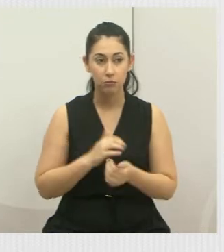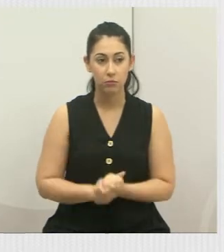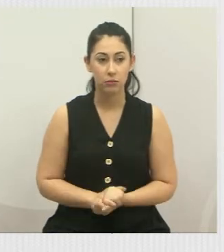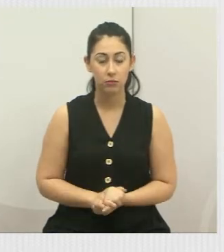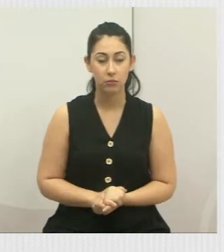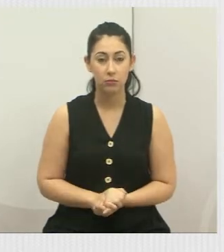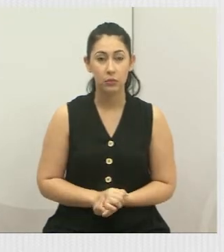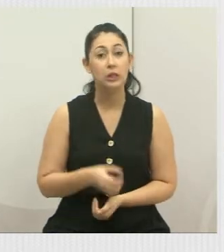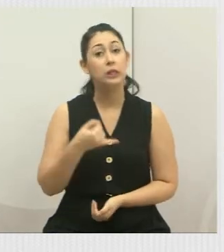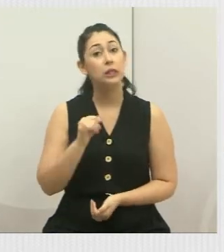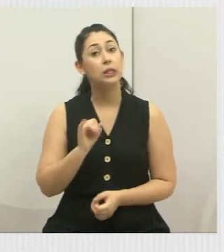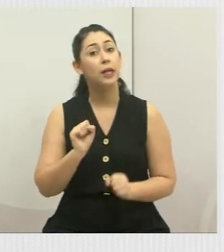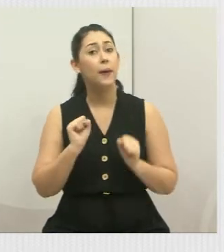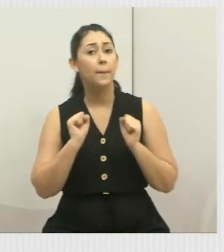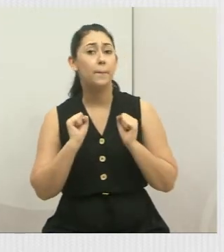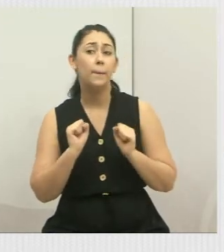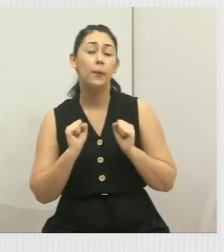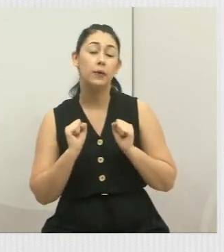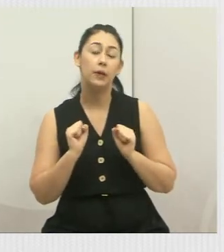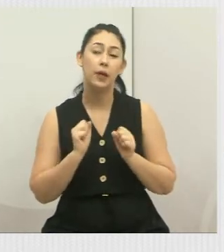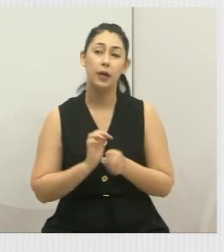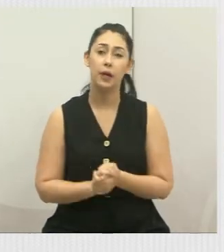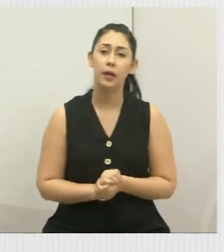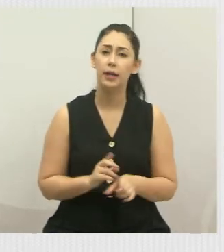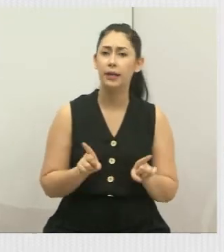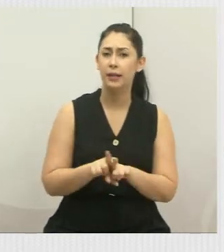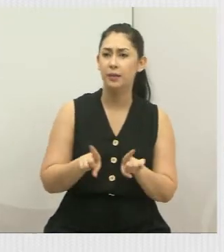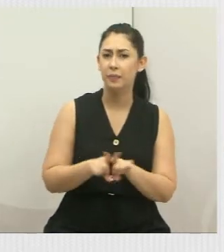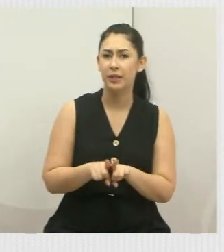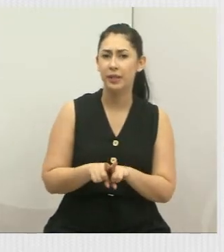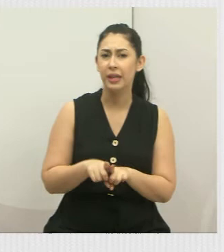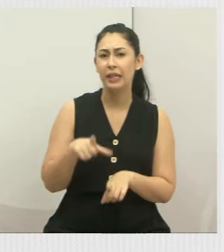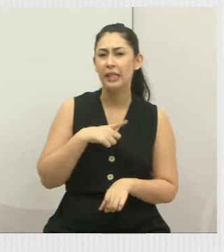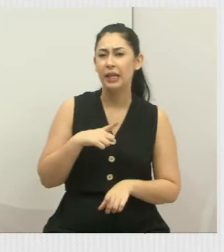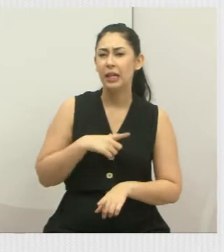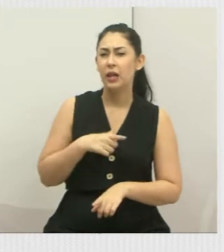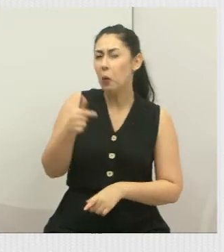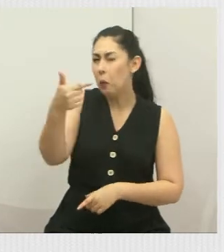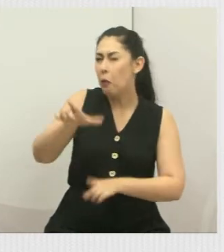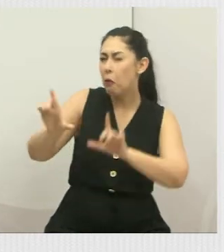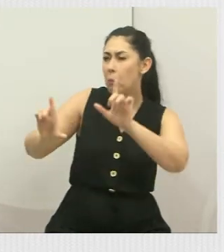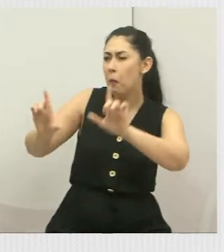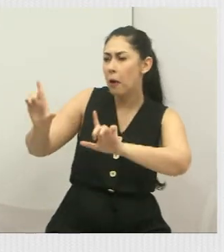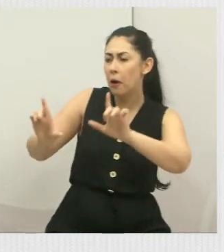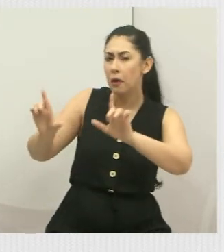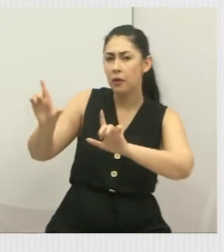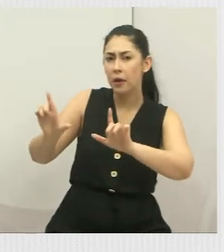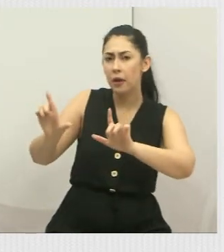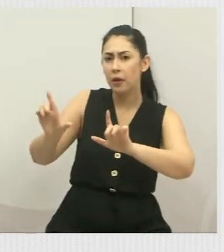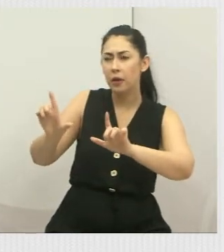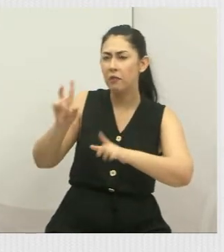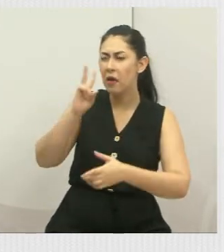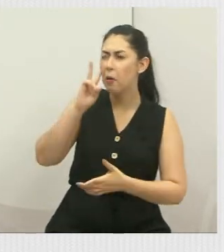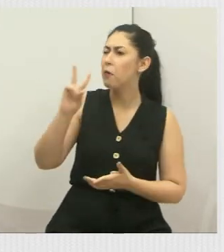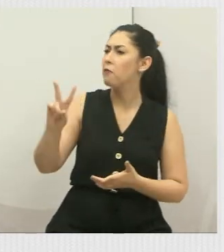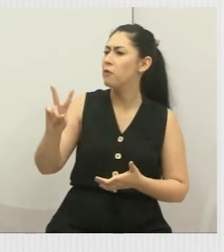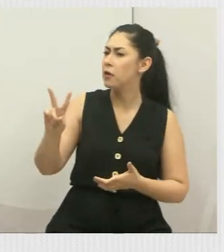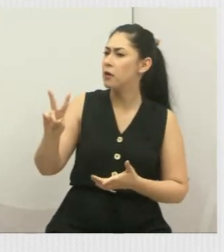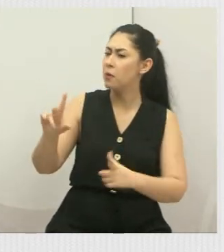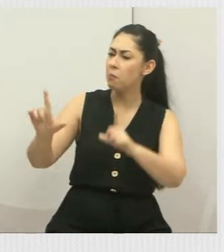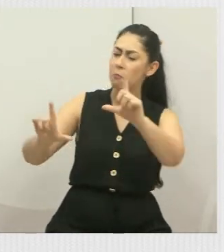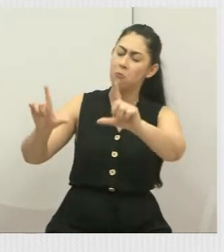Se você puder ter disponível uma segunda tela também, você vai nos enxergar em uma